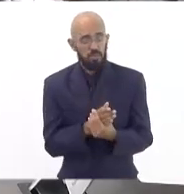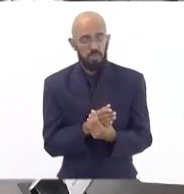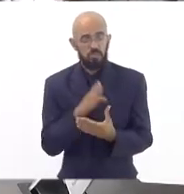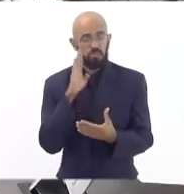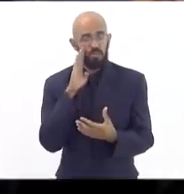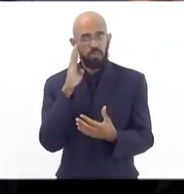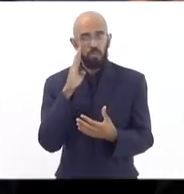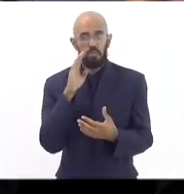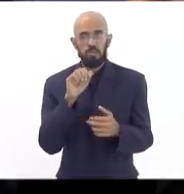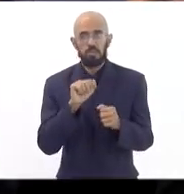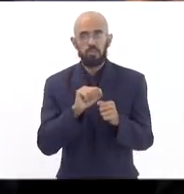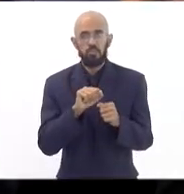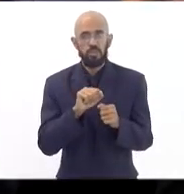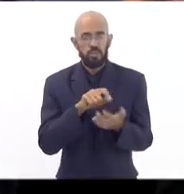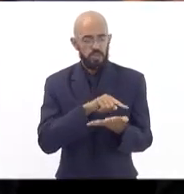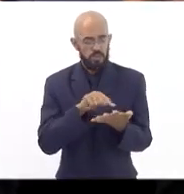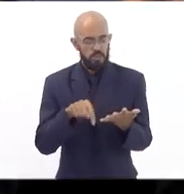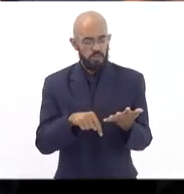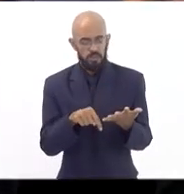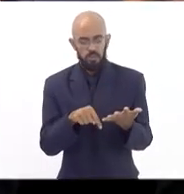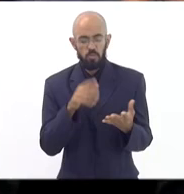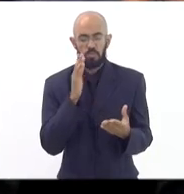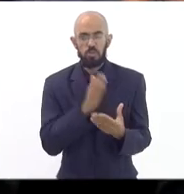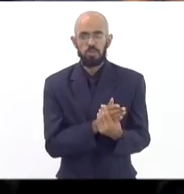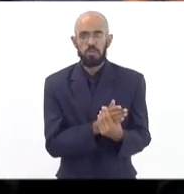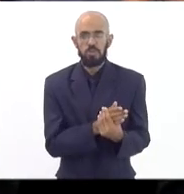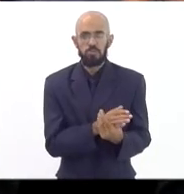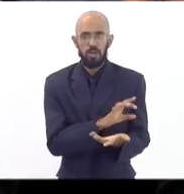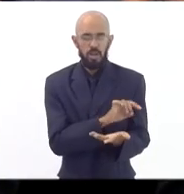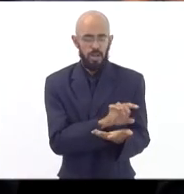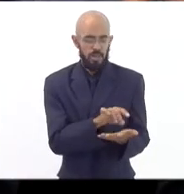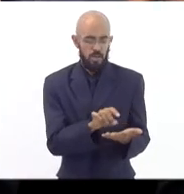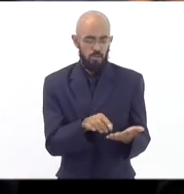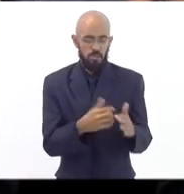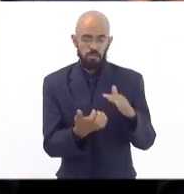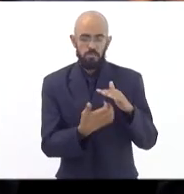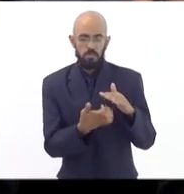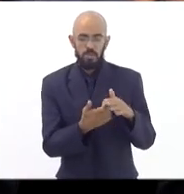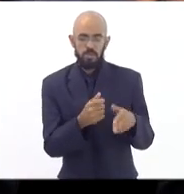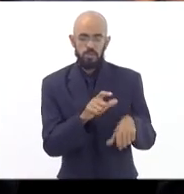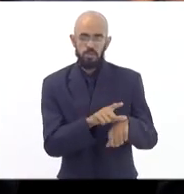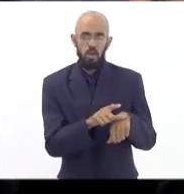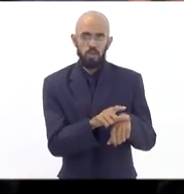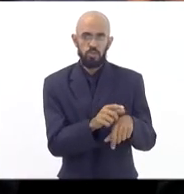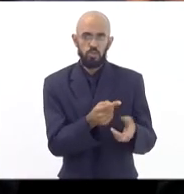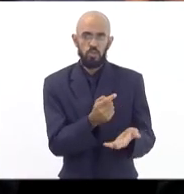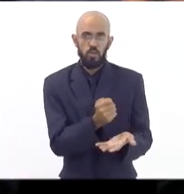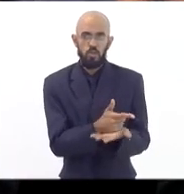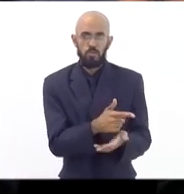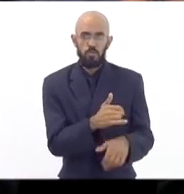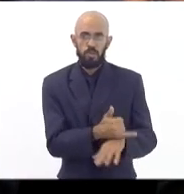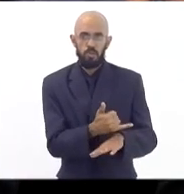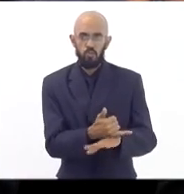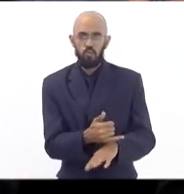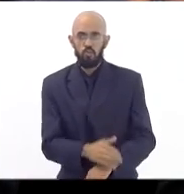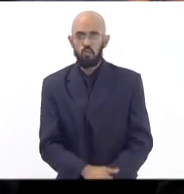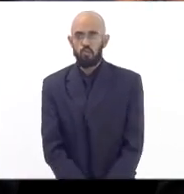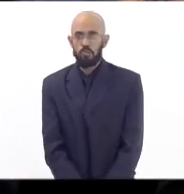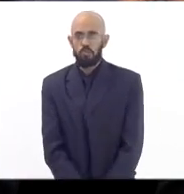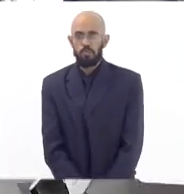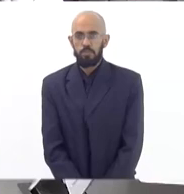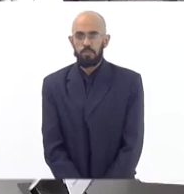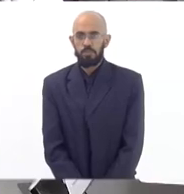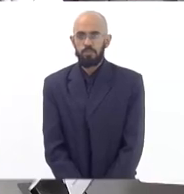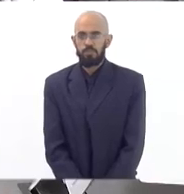intensificadas cada um para cada recicladora e estamos aguardando Deputado Deputado pode